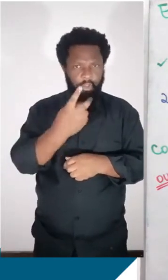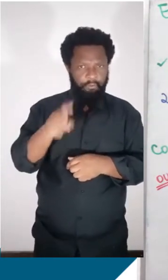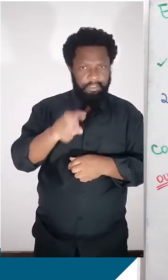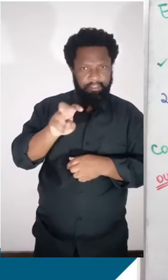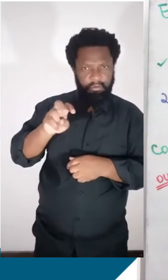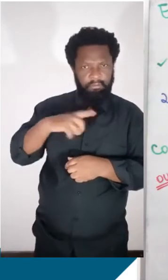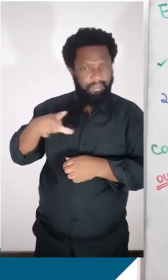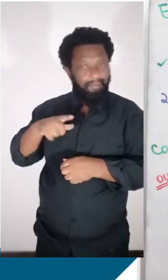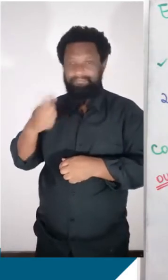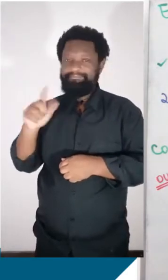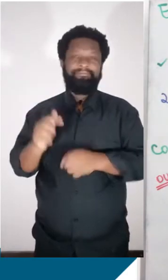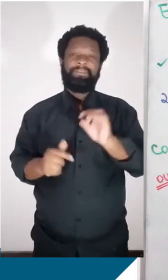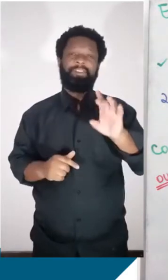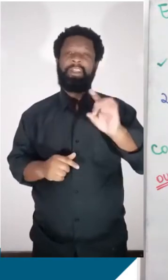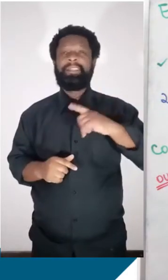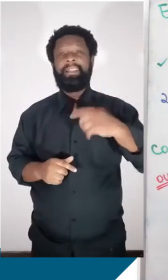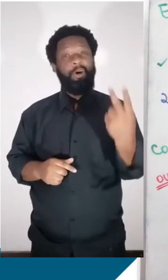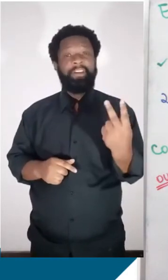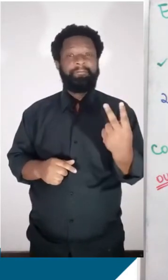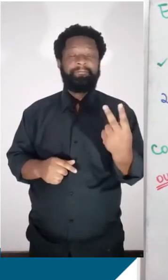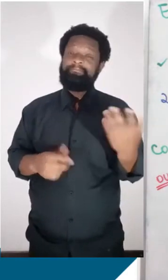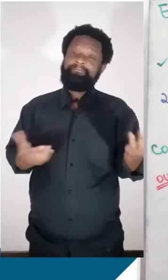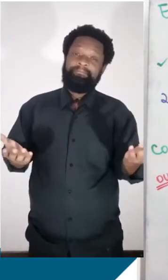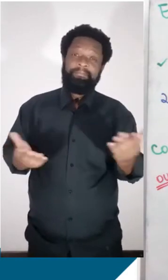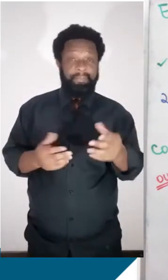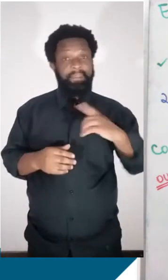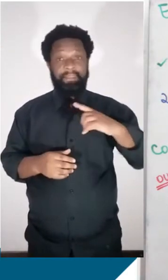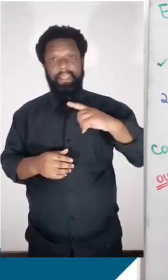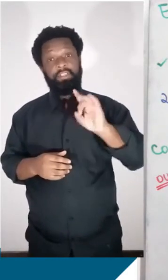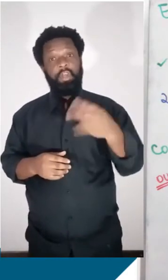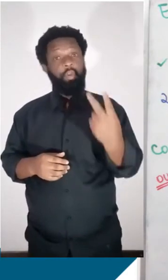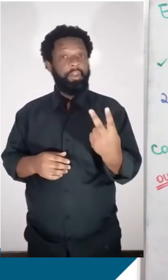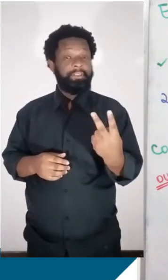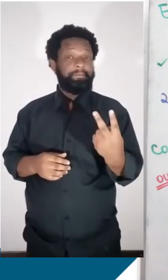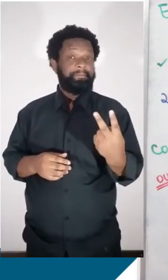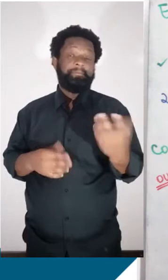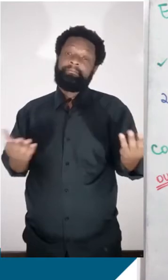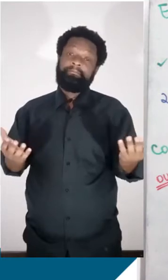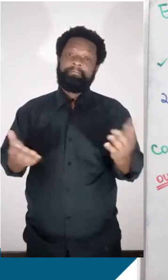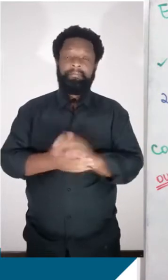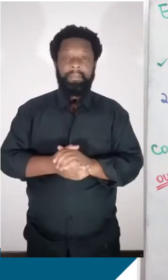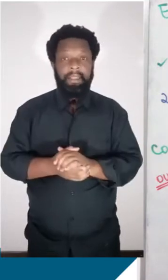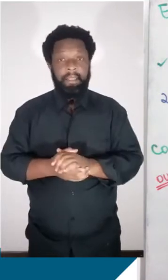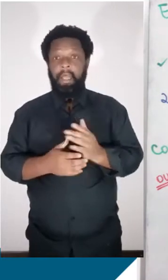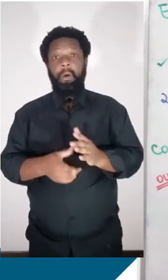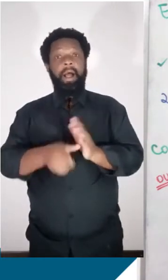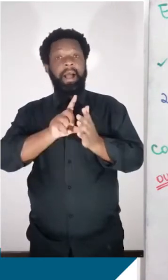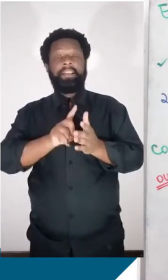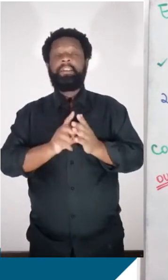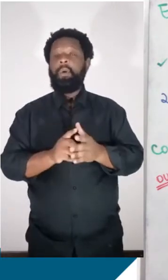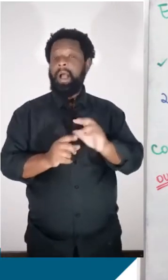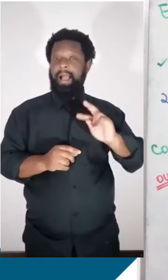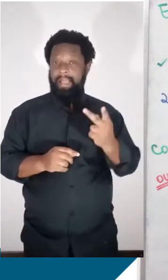ver. Não, eu só tenho 2. Eu não tenho 2,5, só tenho 2. Então ele acaba